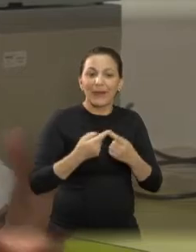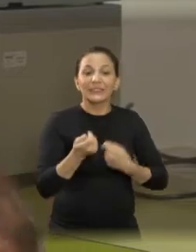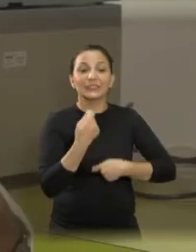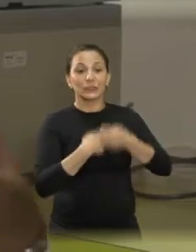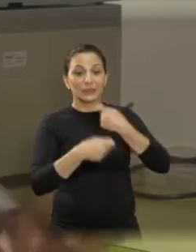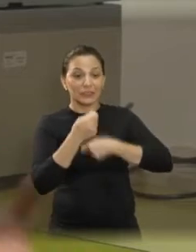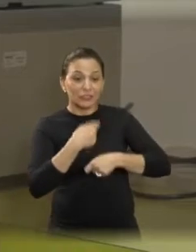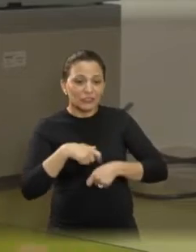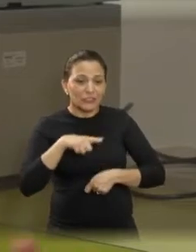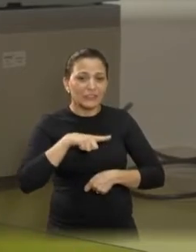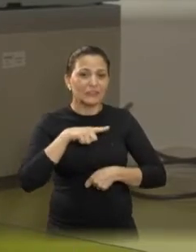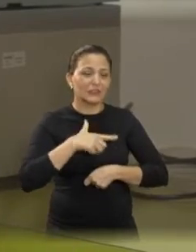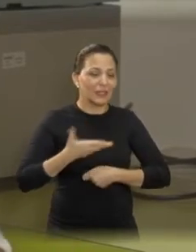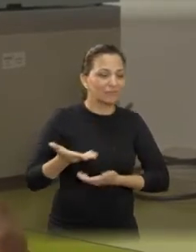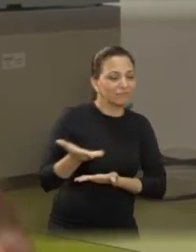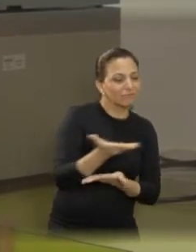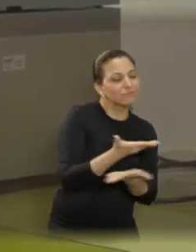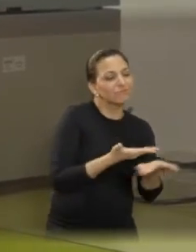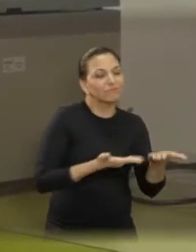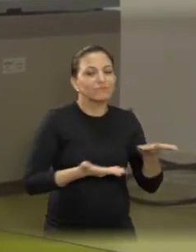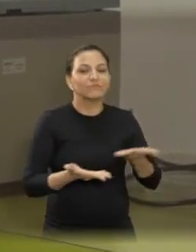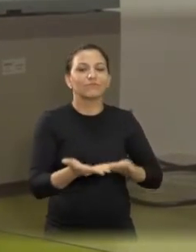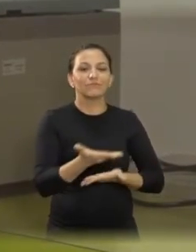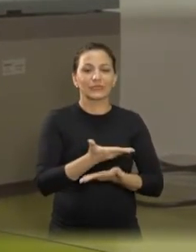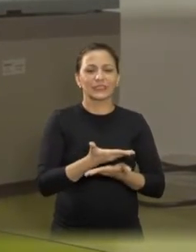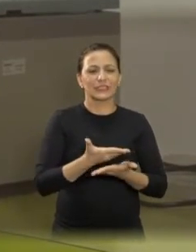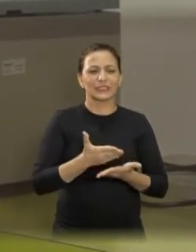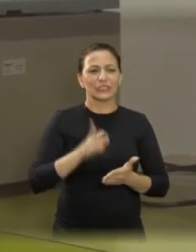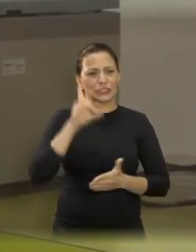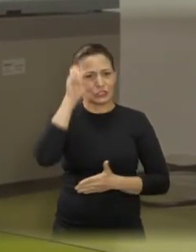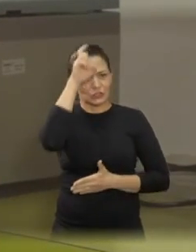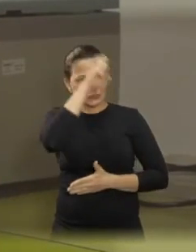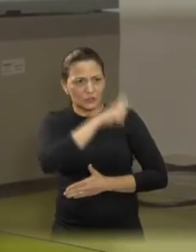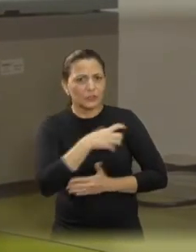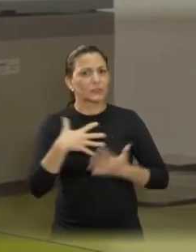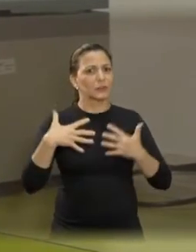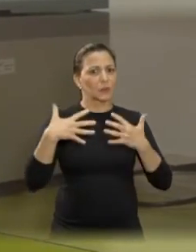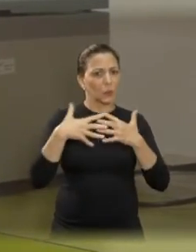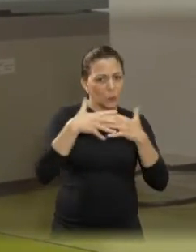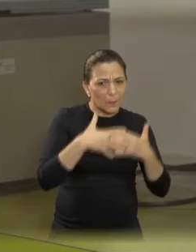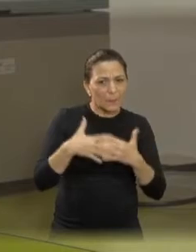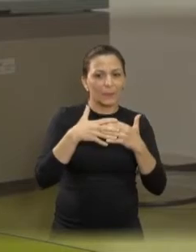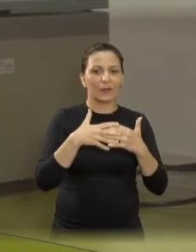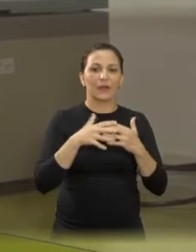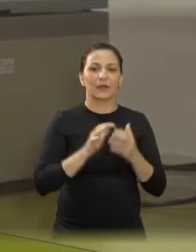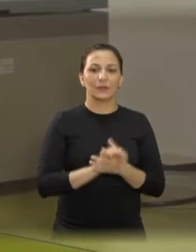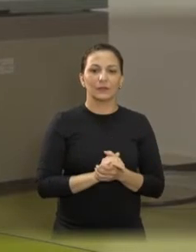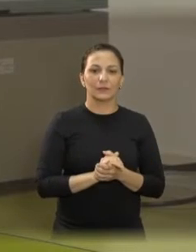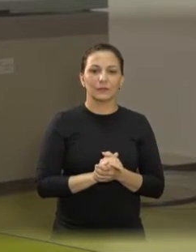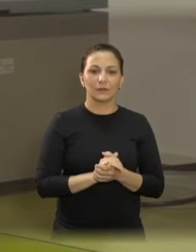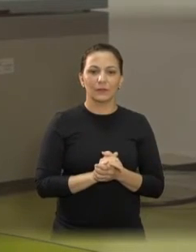administrativa. Aqui dentro tem uma parte administrativa pesada, muitas vezes. Então você acaba,